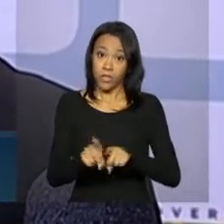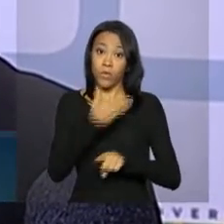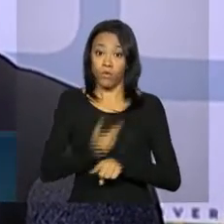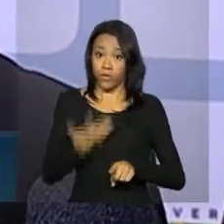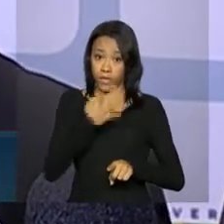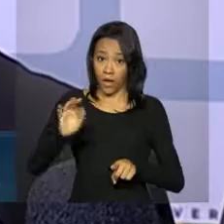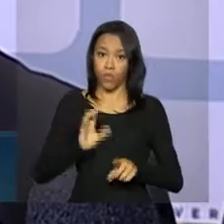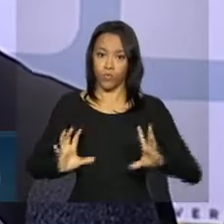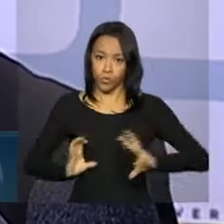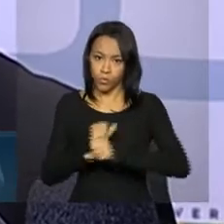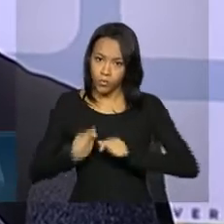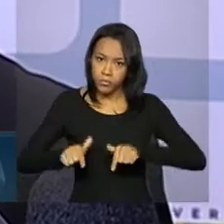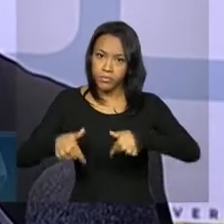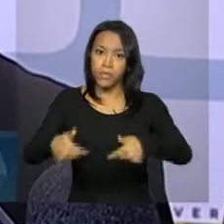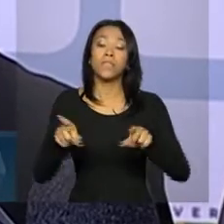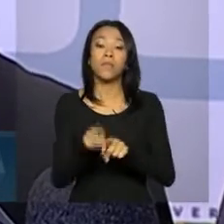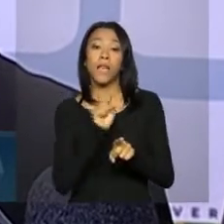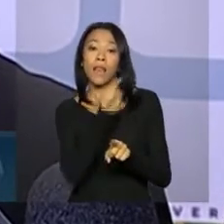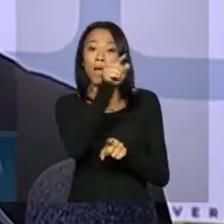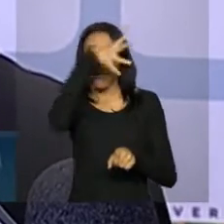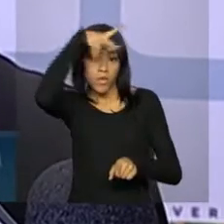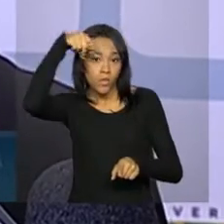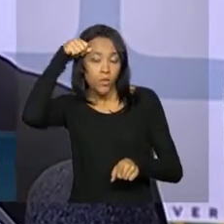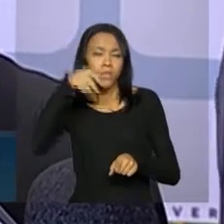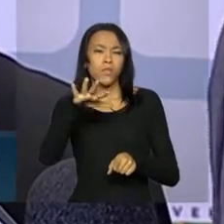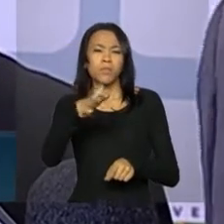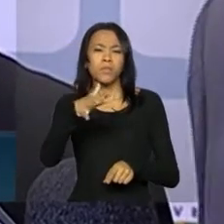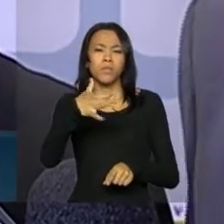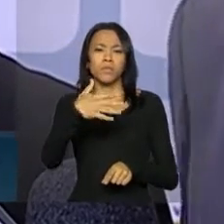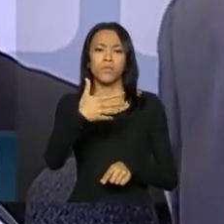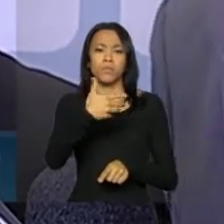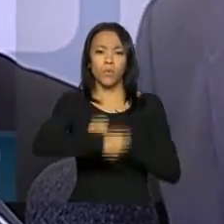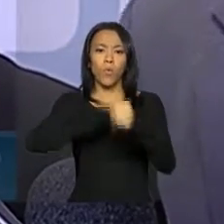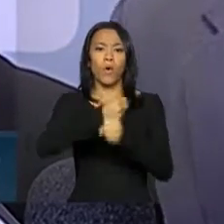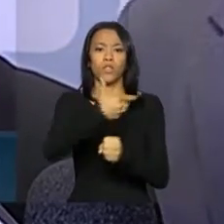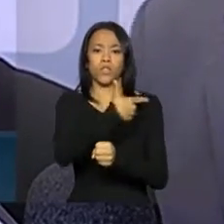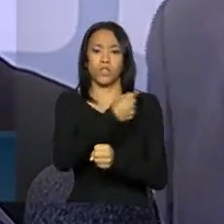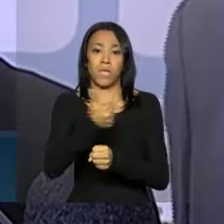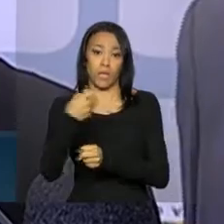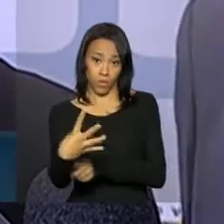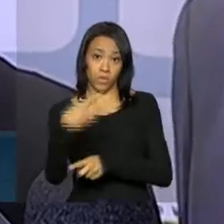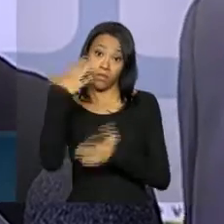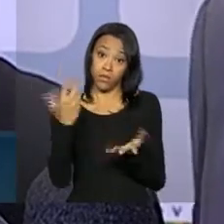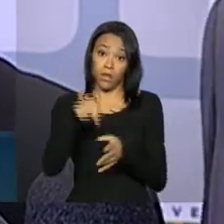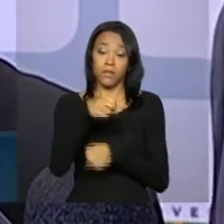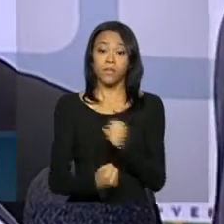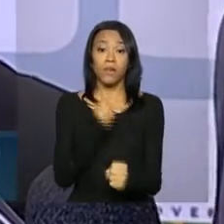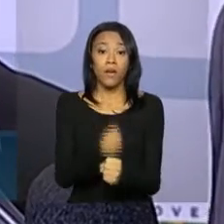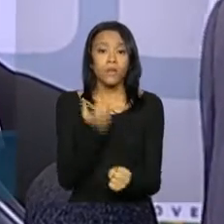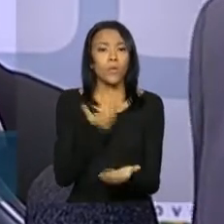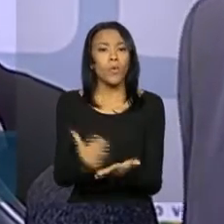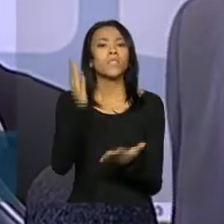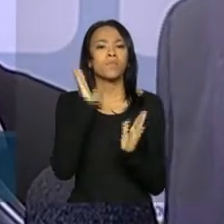a gente constituiu essa cooperação interfederativa no ano de 2014 e esse ano a gente constituiu uma